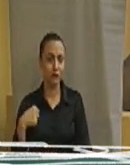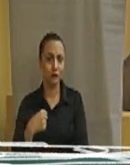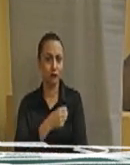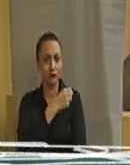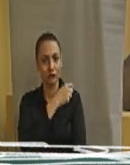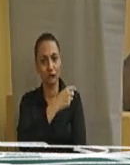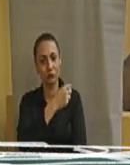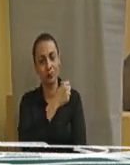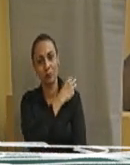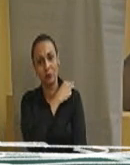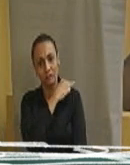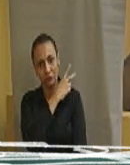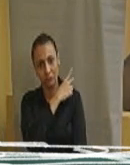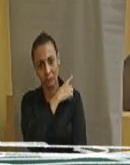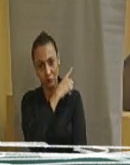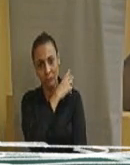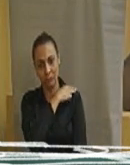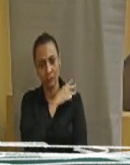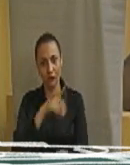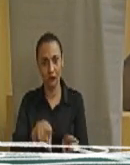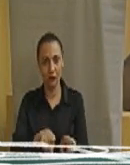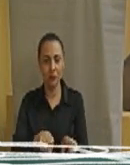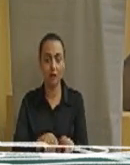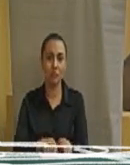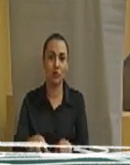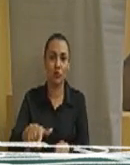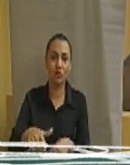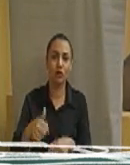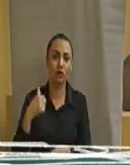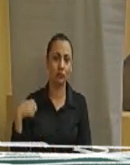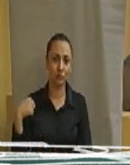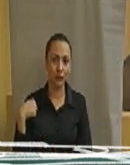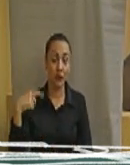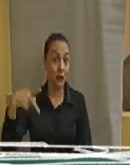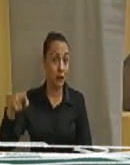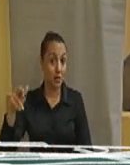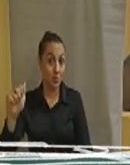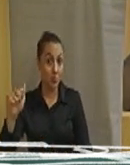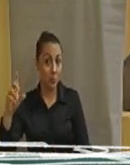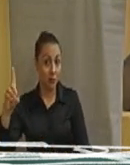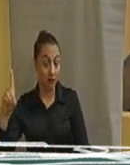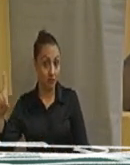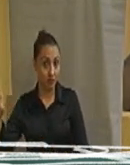e da Bolsa Músico. Na Prade, tivemos o destaque